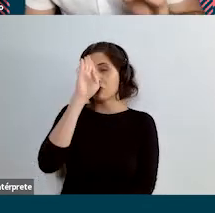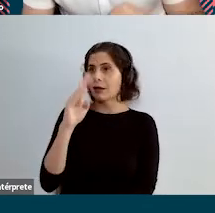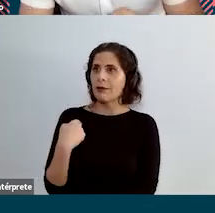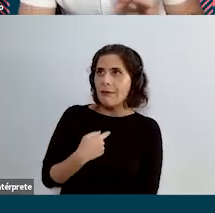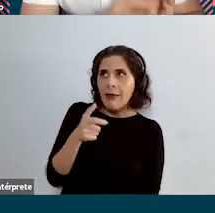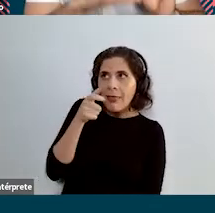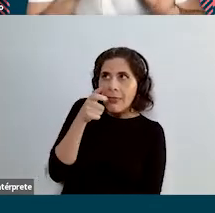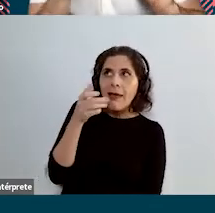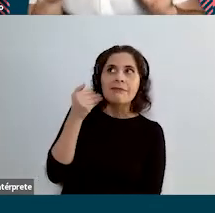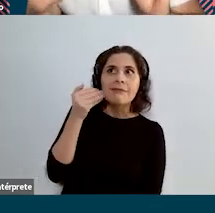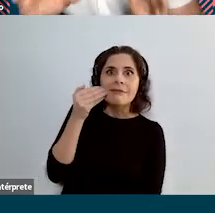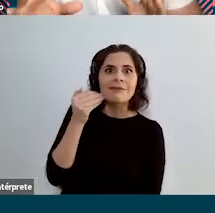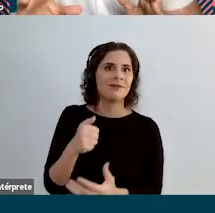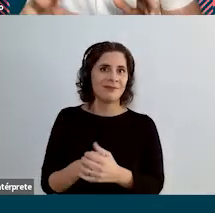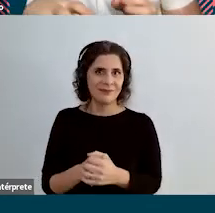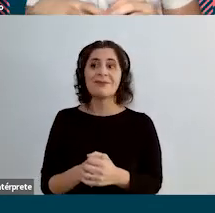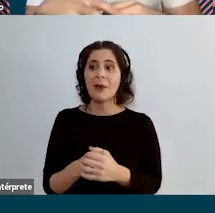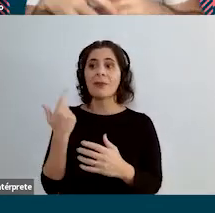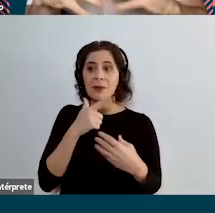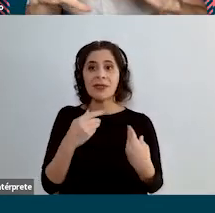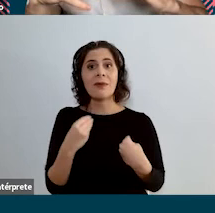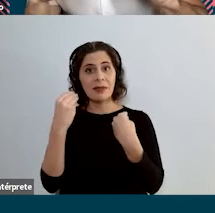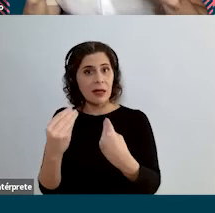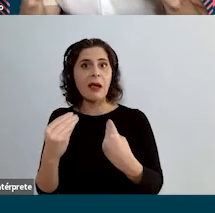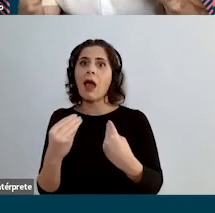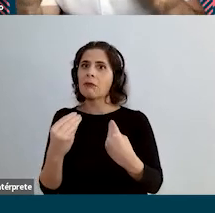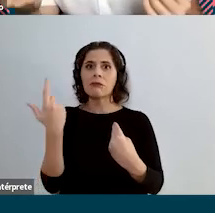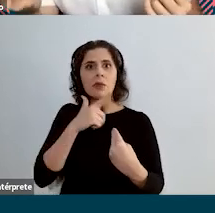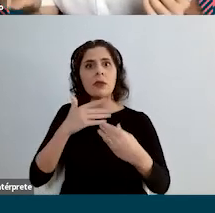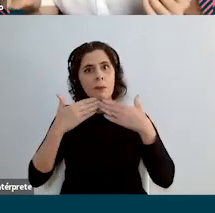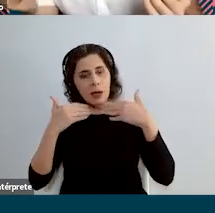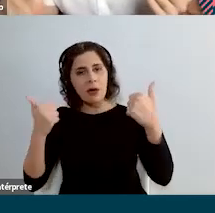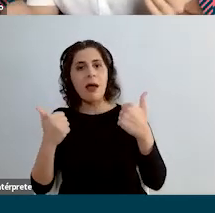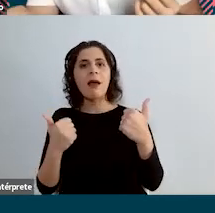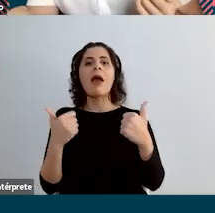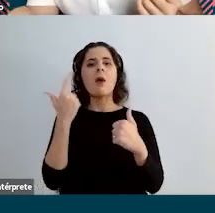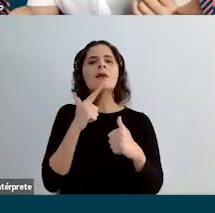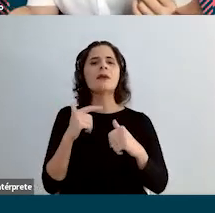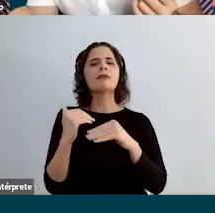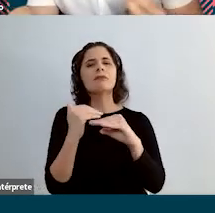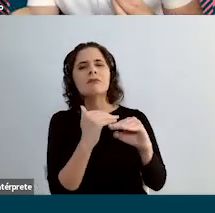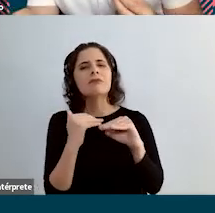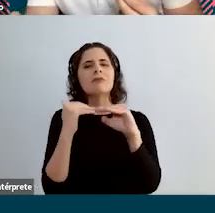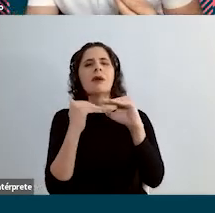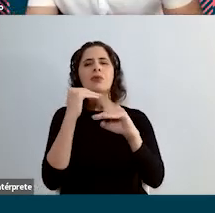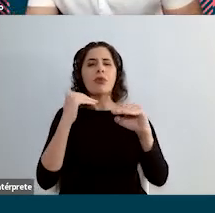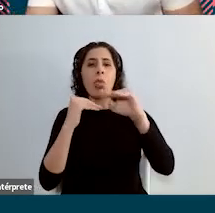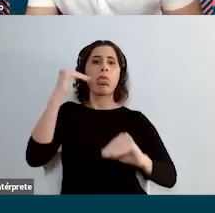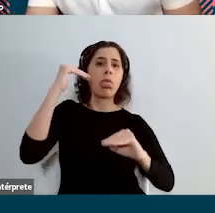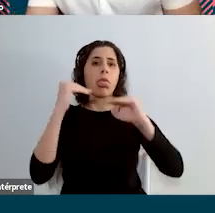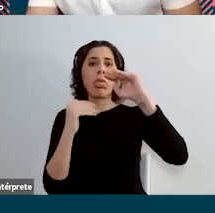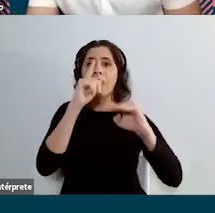aí, quando a gente conseguiu entregar essas melhorias e estabilizar a app, a gente teve alguns resultados